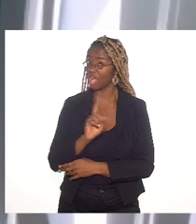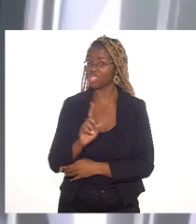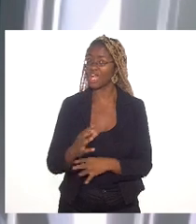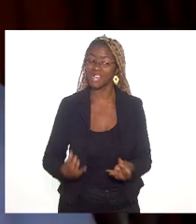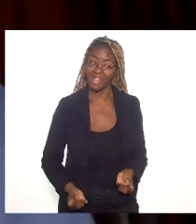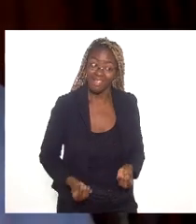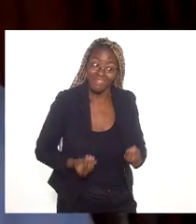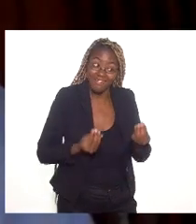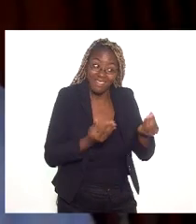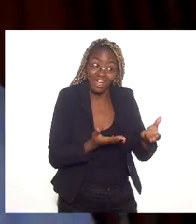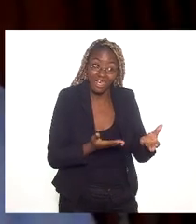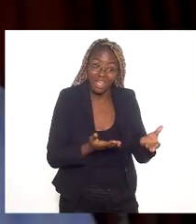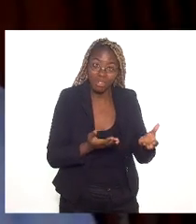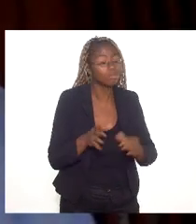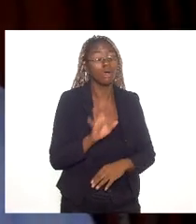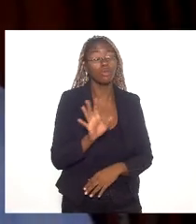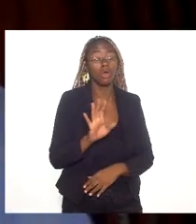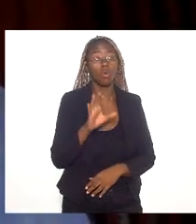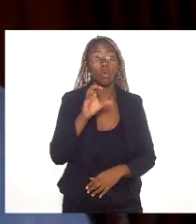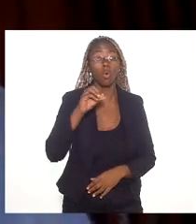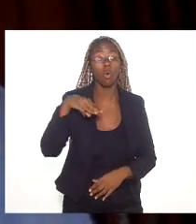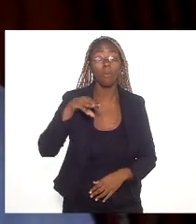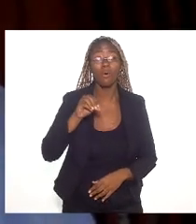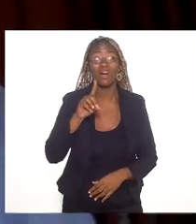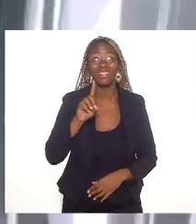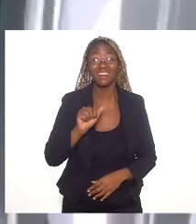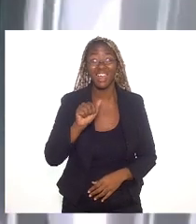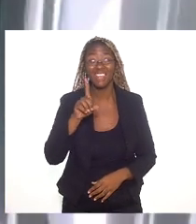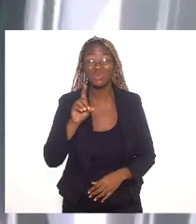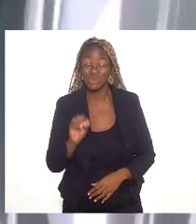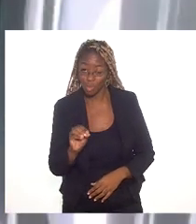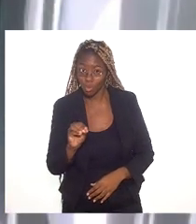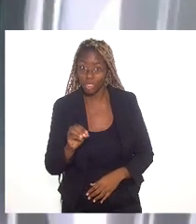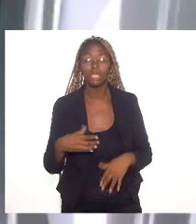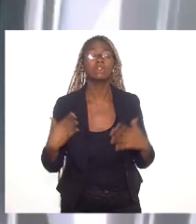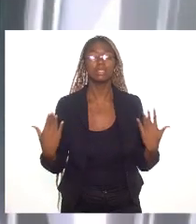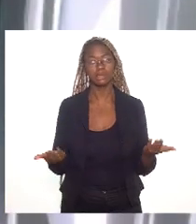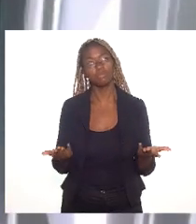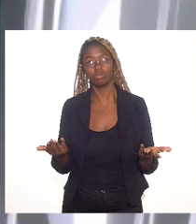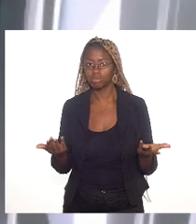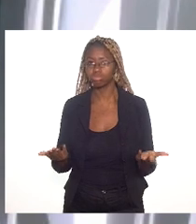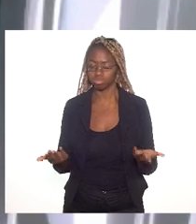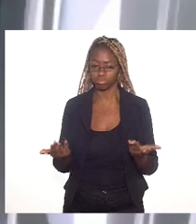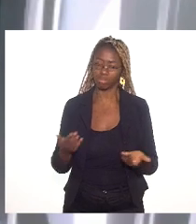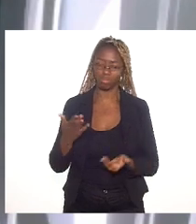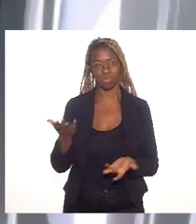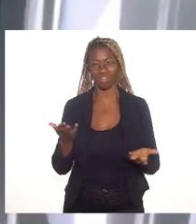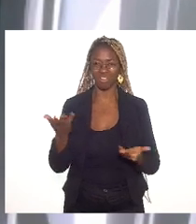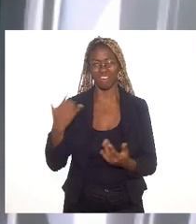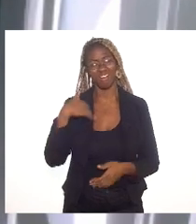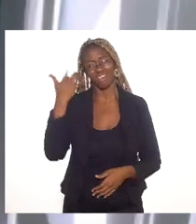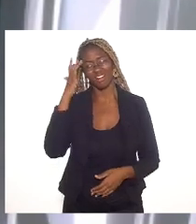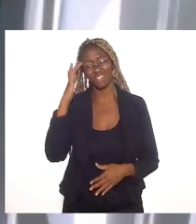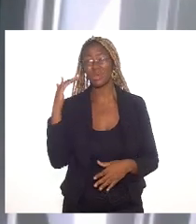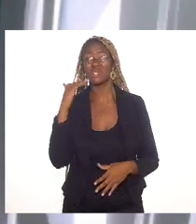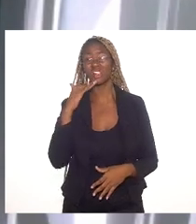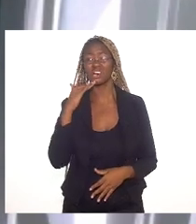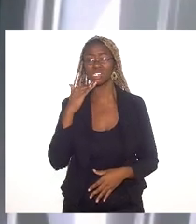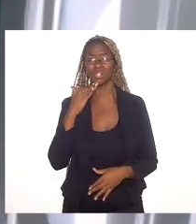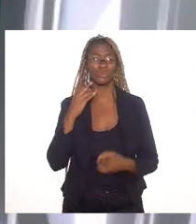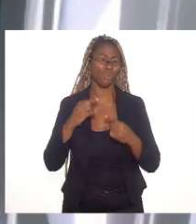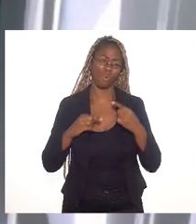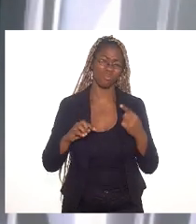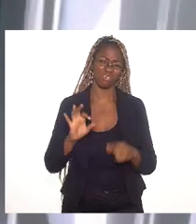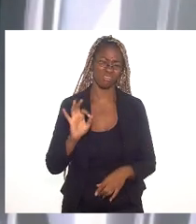comodato. Isso, é comodato. Tem uma diferença conceitual. Uma coisa é o mérito do projeto, a discussão do mérito, mas, assim, eu acho que prejudicabilidade, de fato, não cabe,